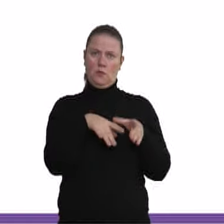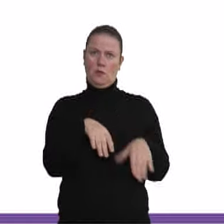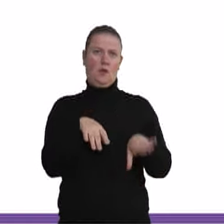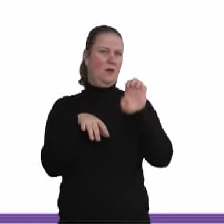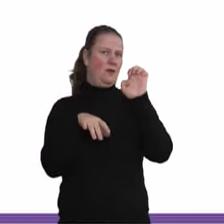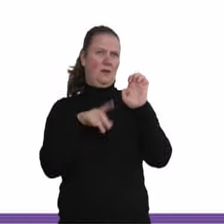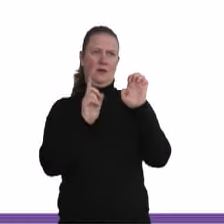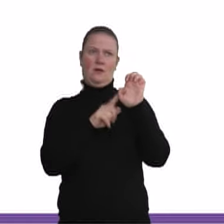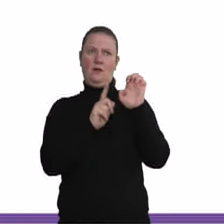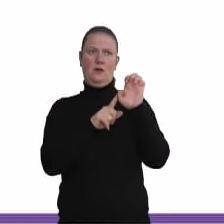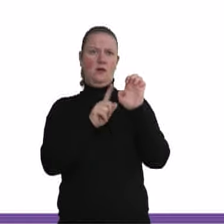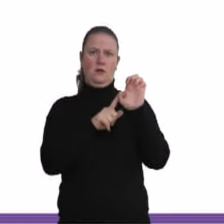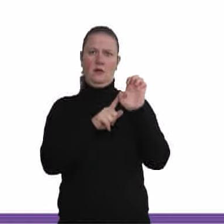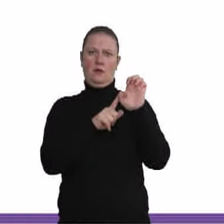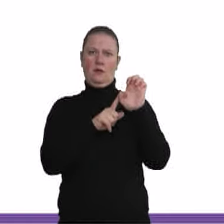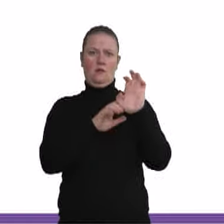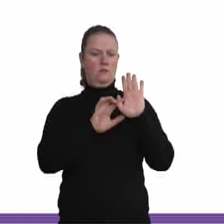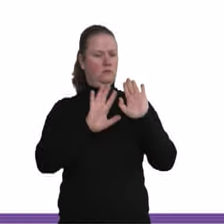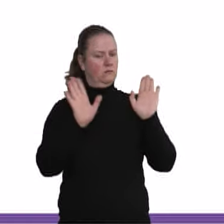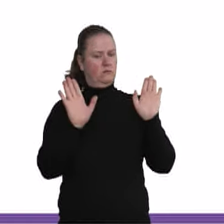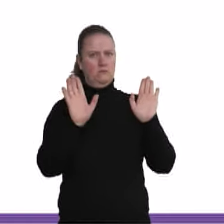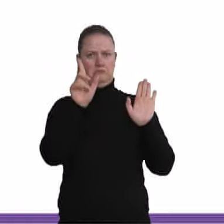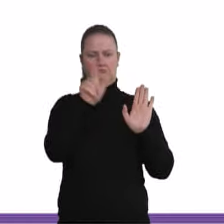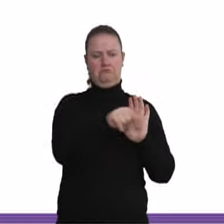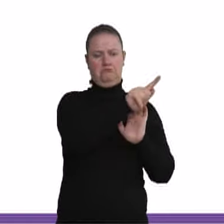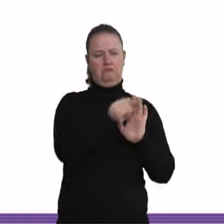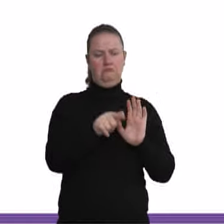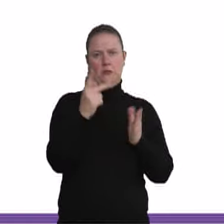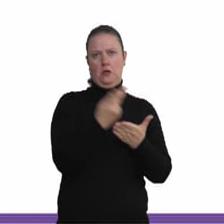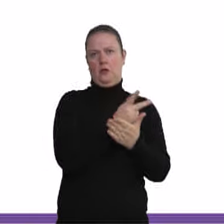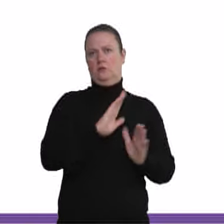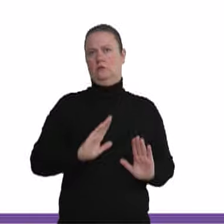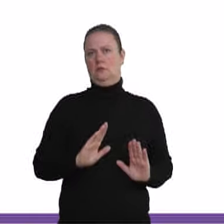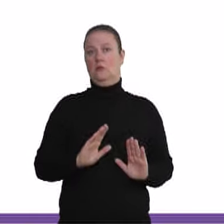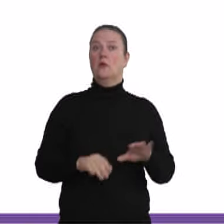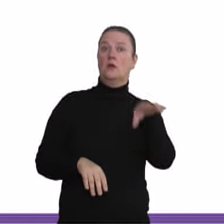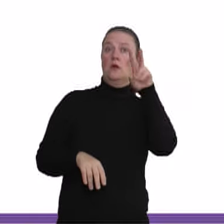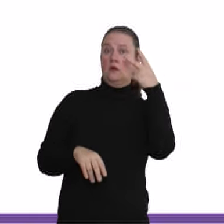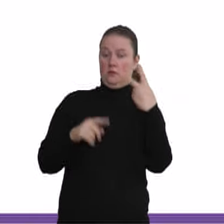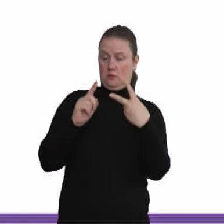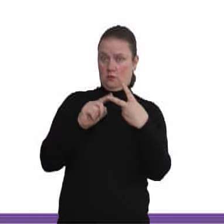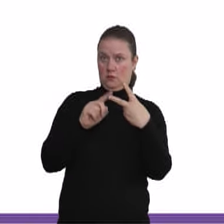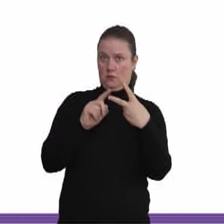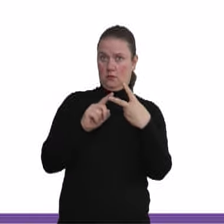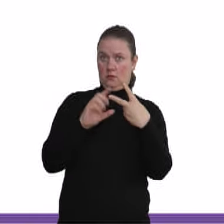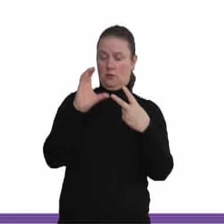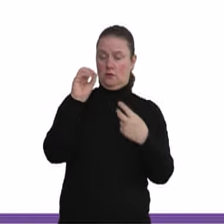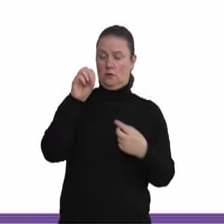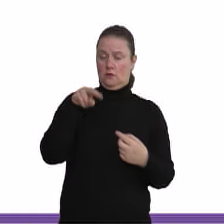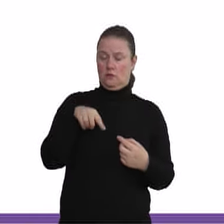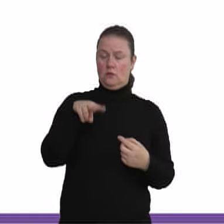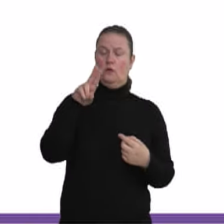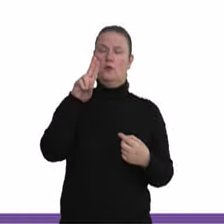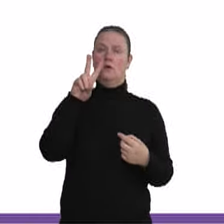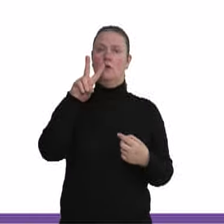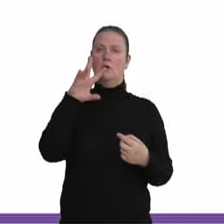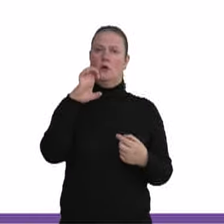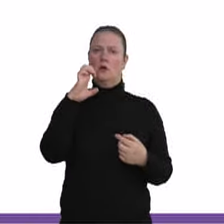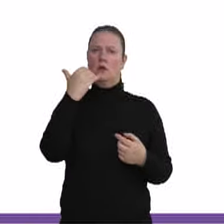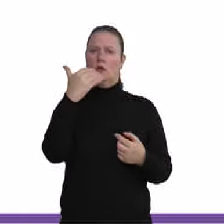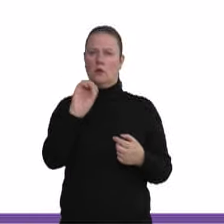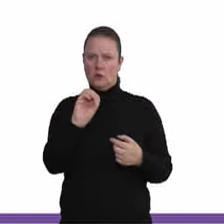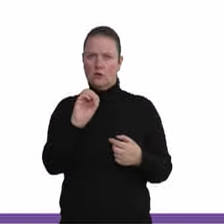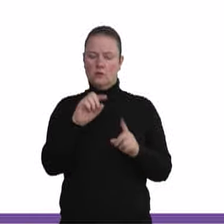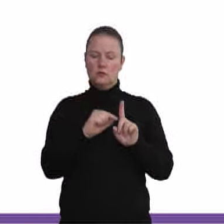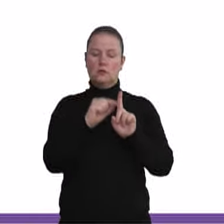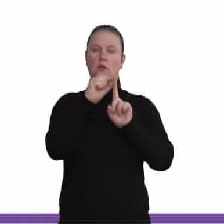E, ok? Vamos avançar novamente ali as questões. Na segunda, a convecção térmica é um processo de propagação de calor